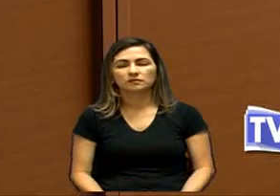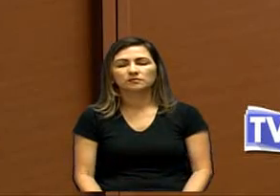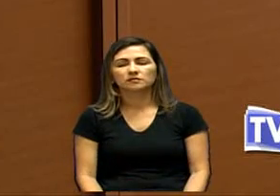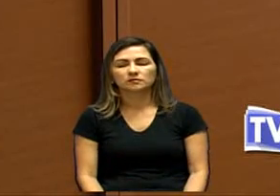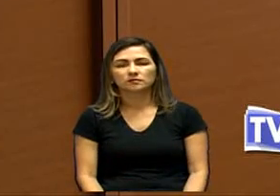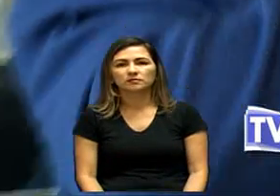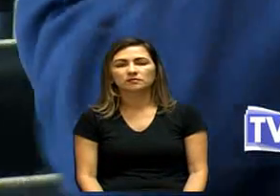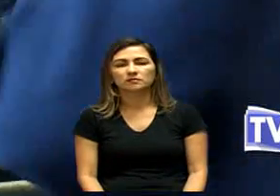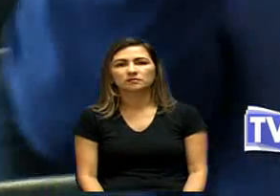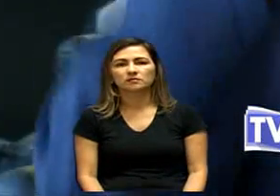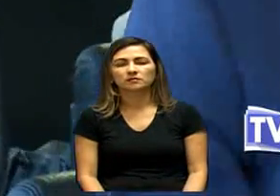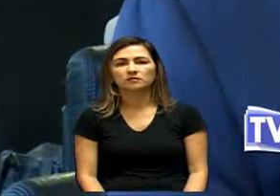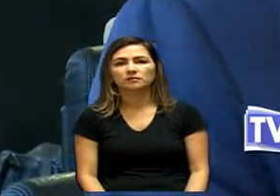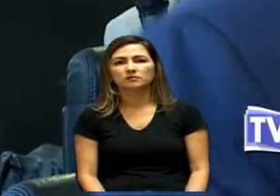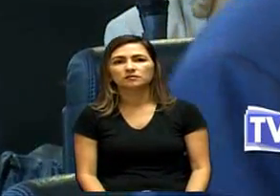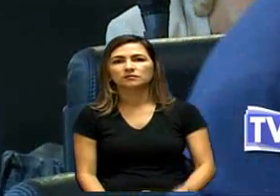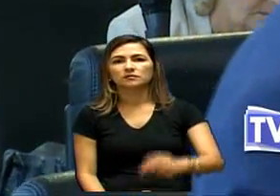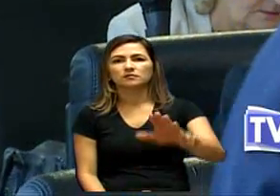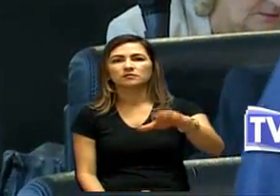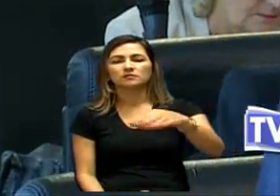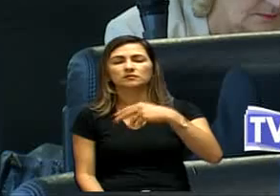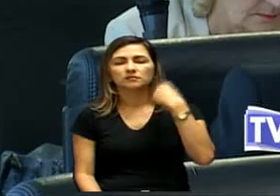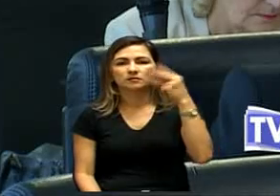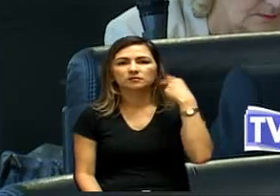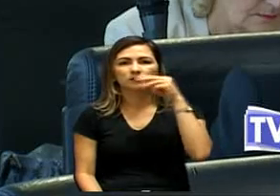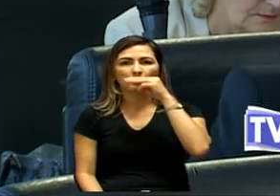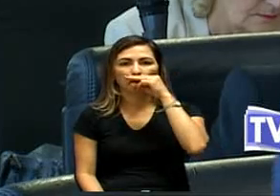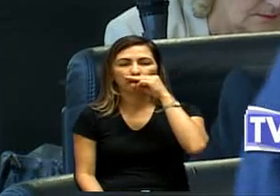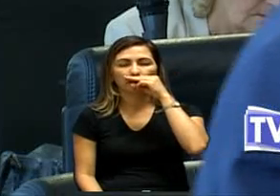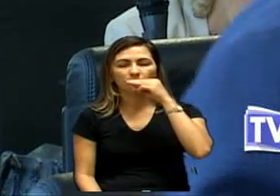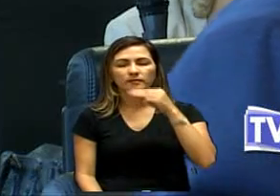Senhor presidente, vereador Martinez,